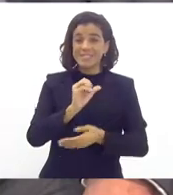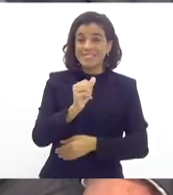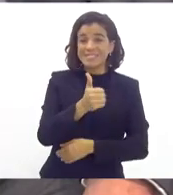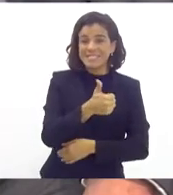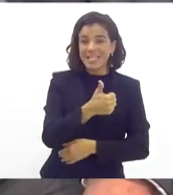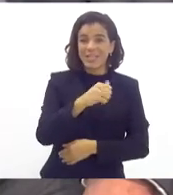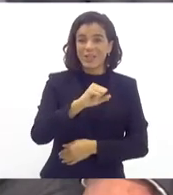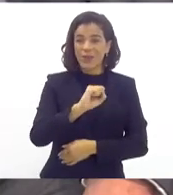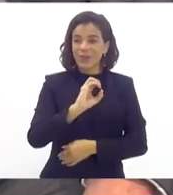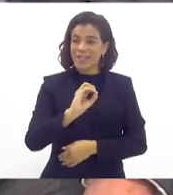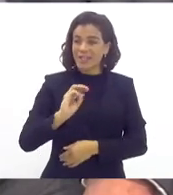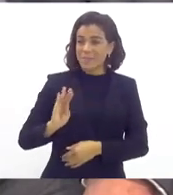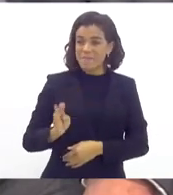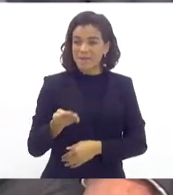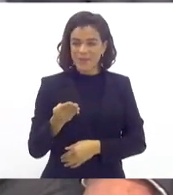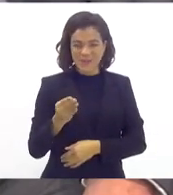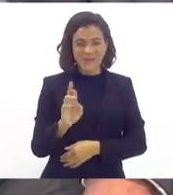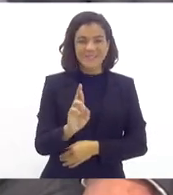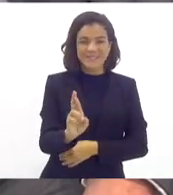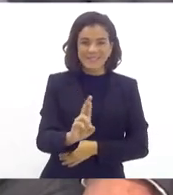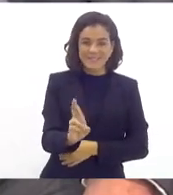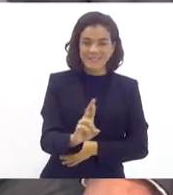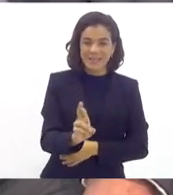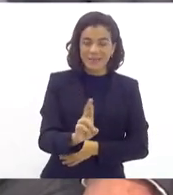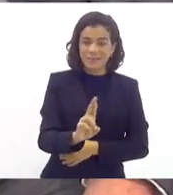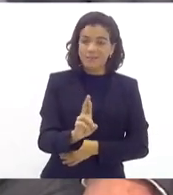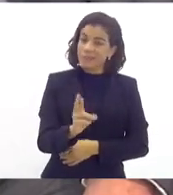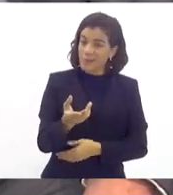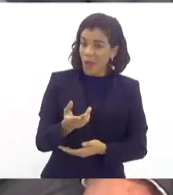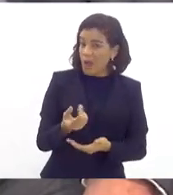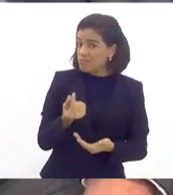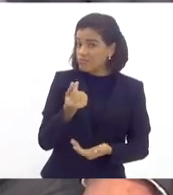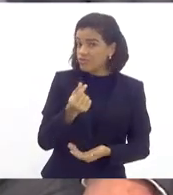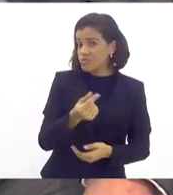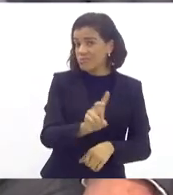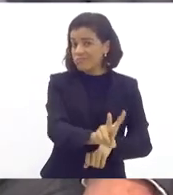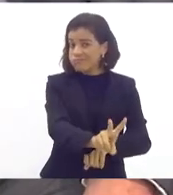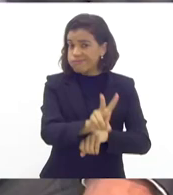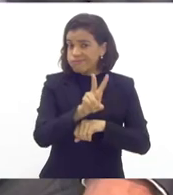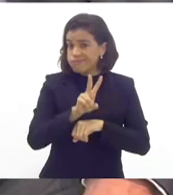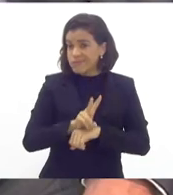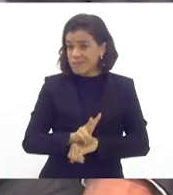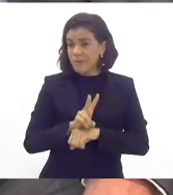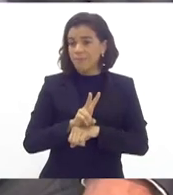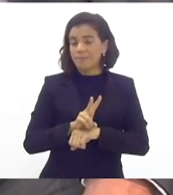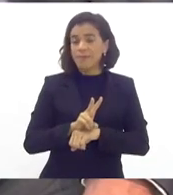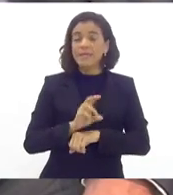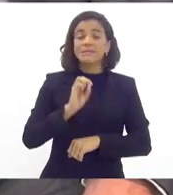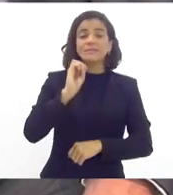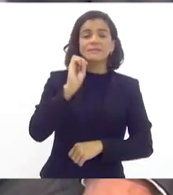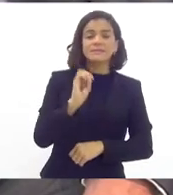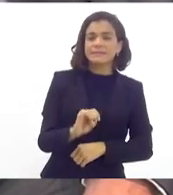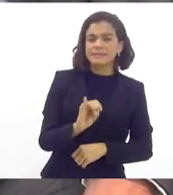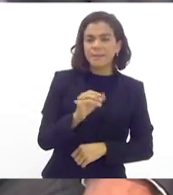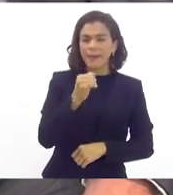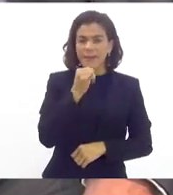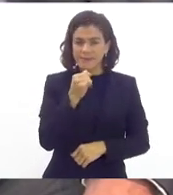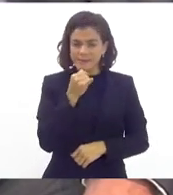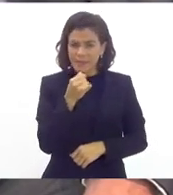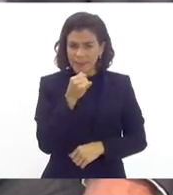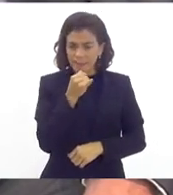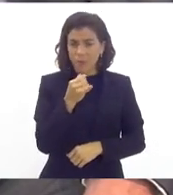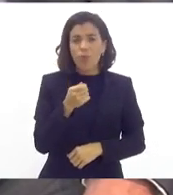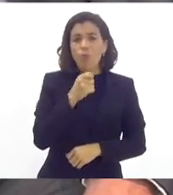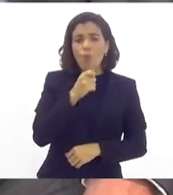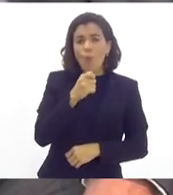reais, que é a nossa dívida, né? Toma um grande volume de recursos, se ele